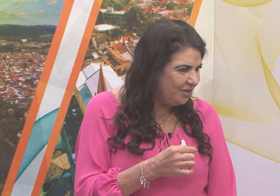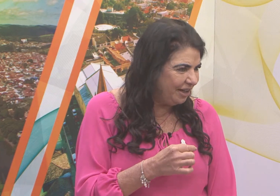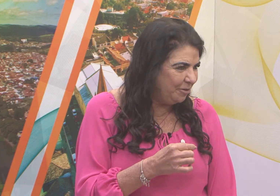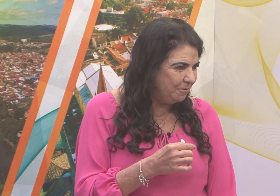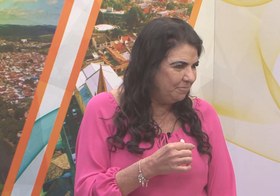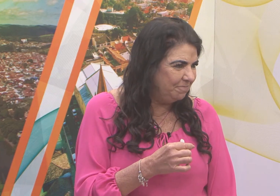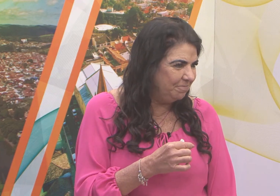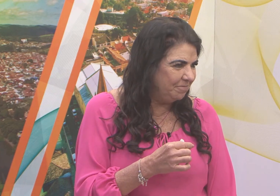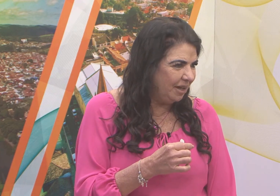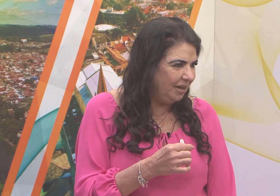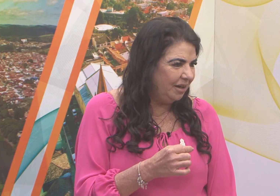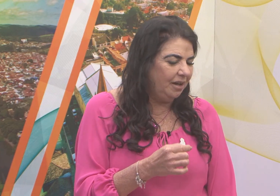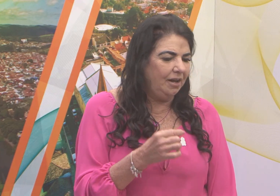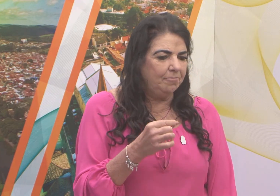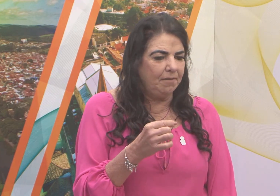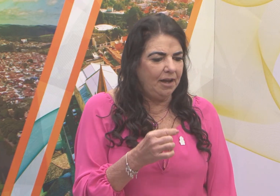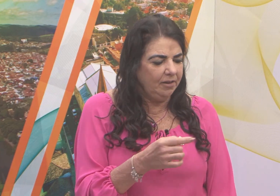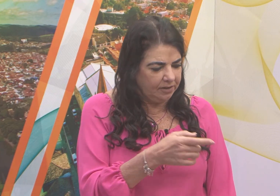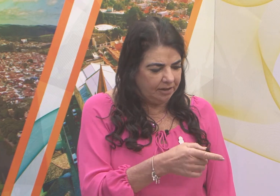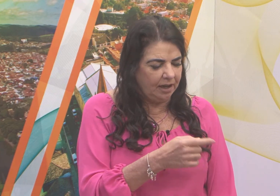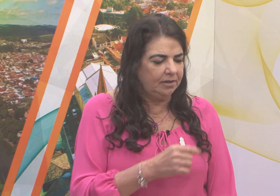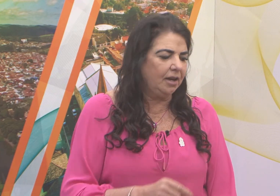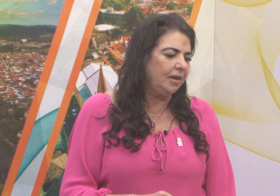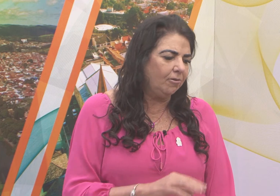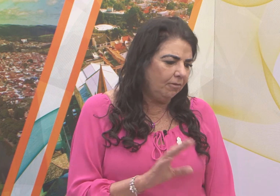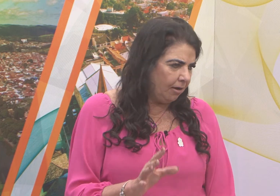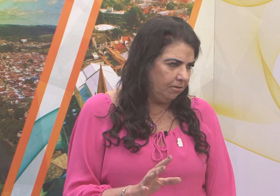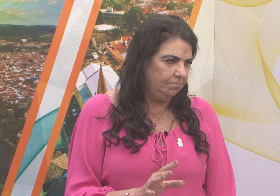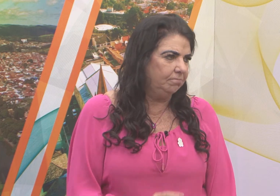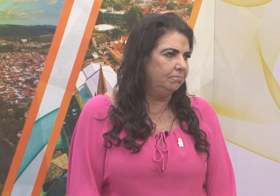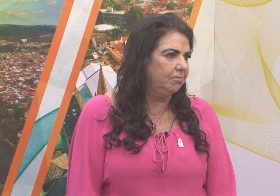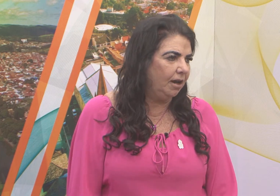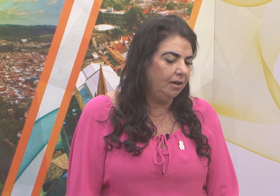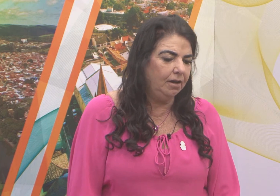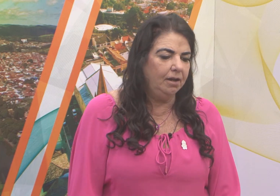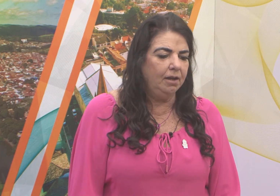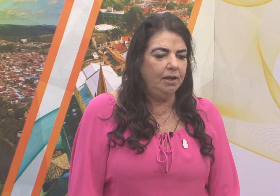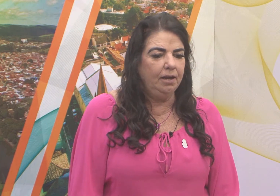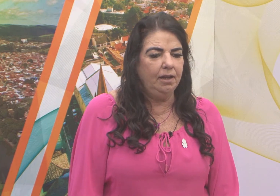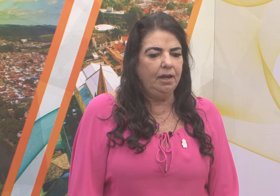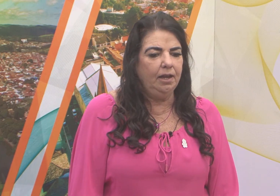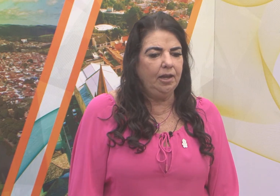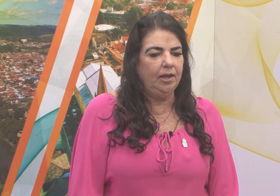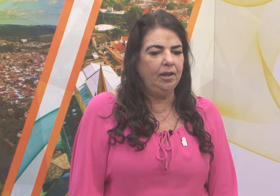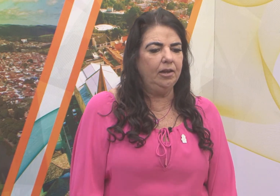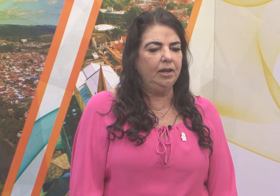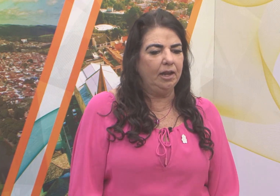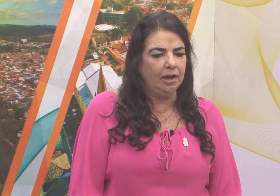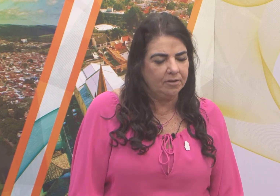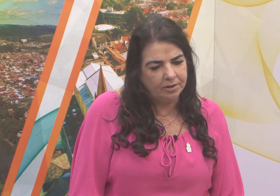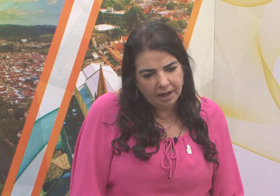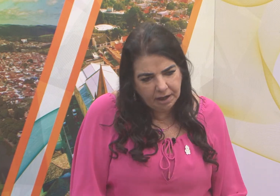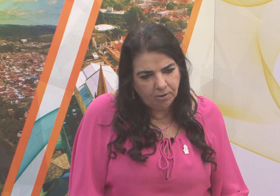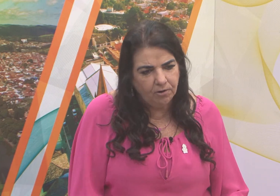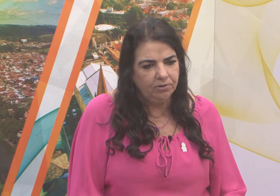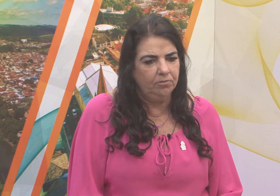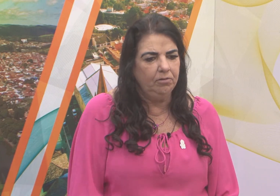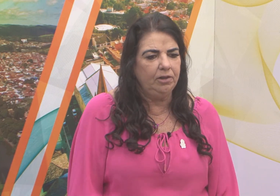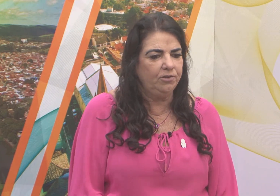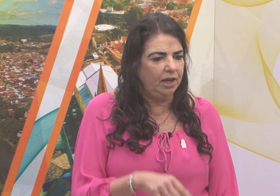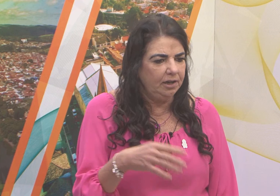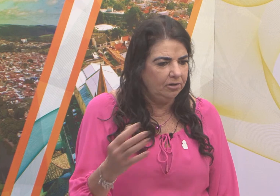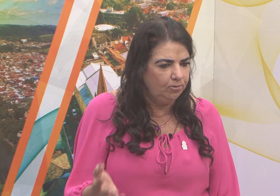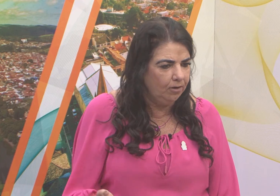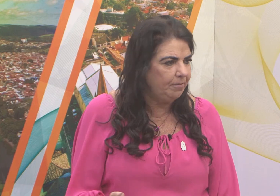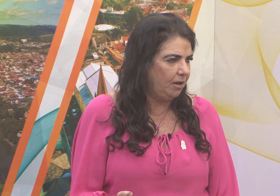seca, não é de gripe. Né? Mas que tem que tratar com água. Né? E em relação à dengue, é